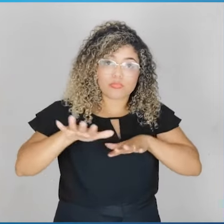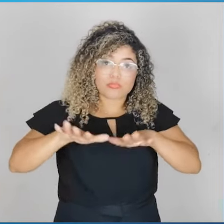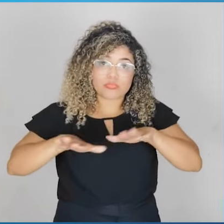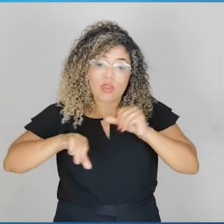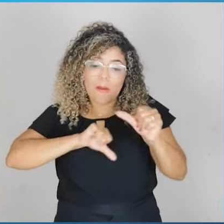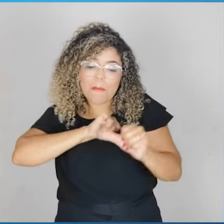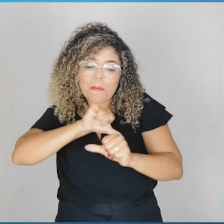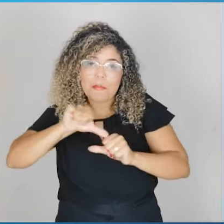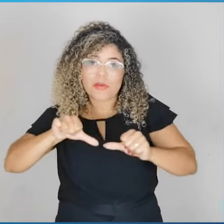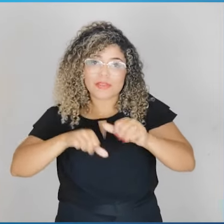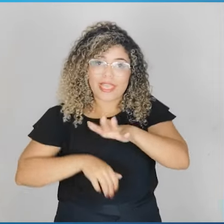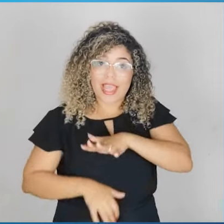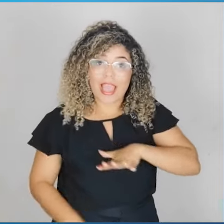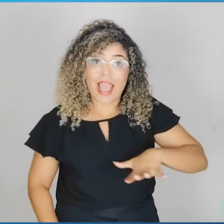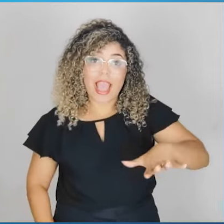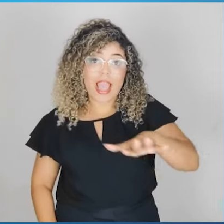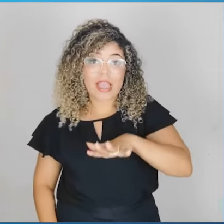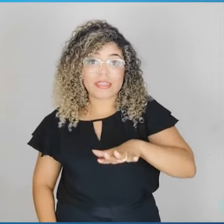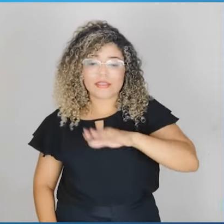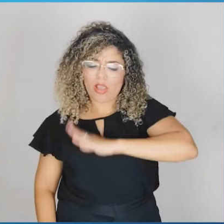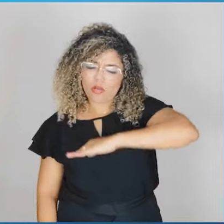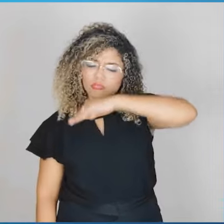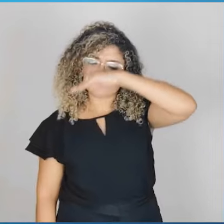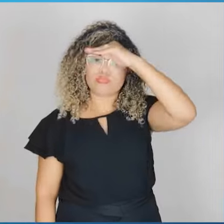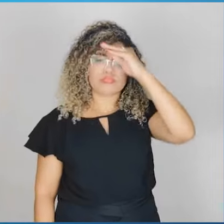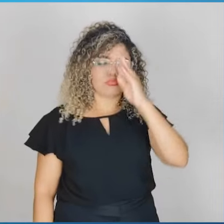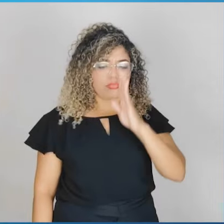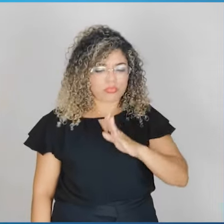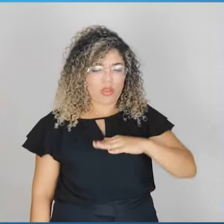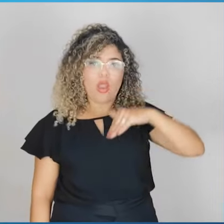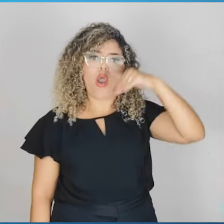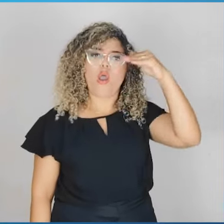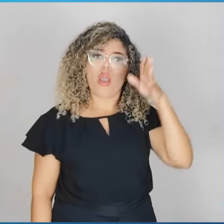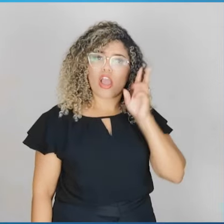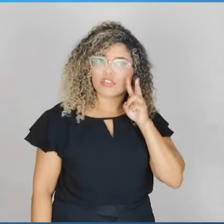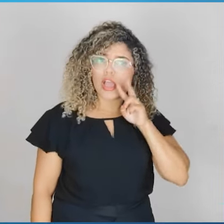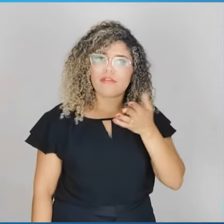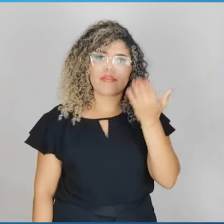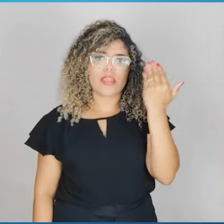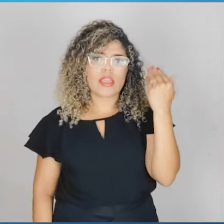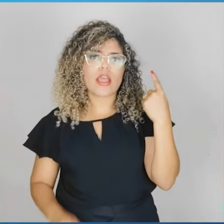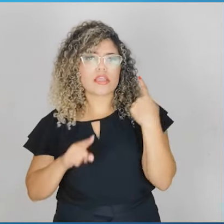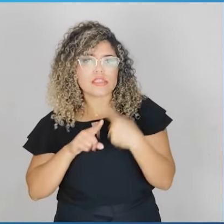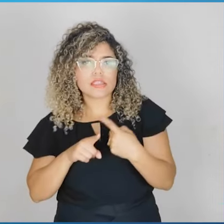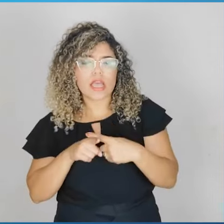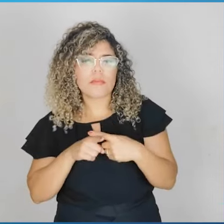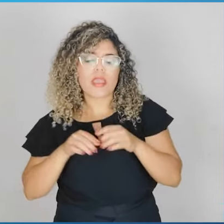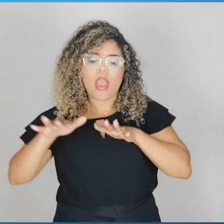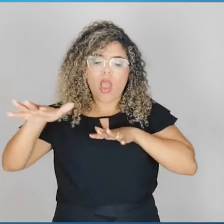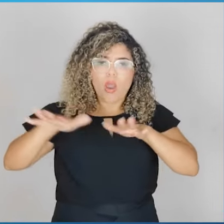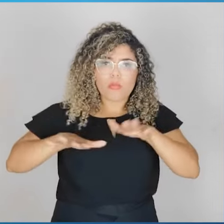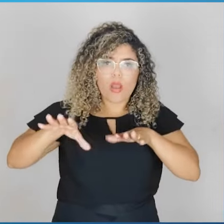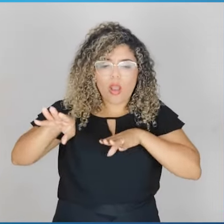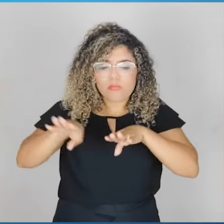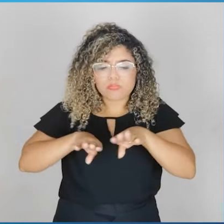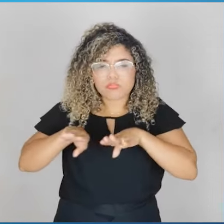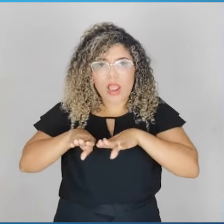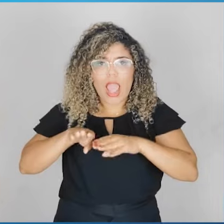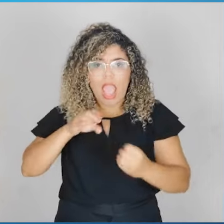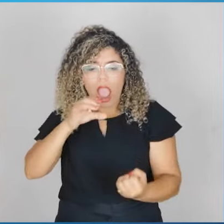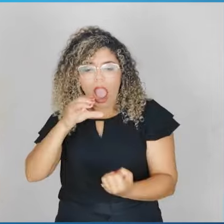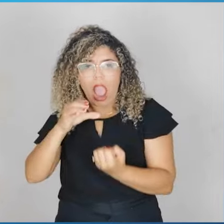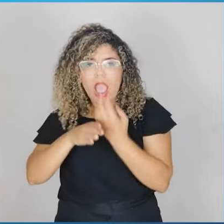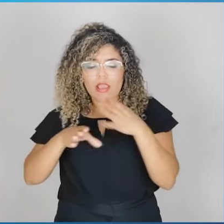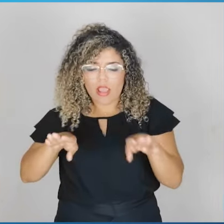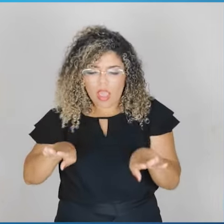suas condições originárias. As montanhas, como vimos em outra aula, elas são formadas também por esse movimento das placas tectônicas. Esse choque